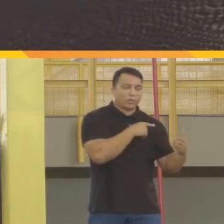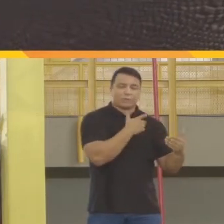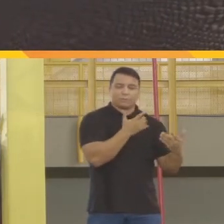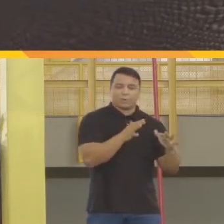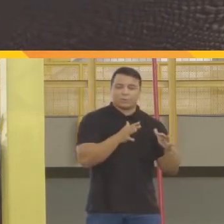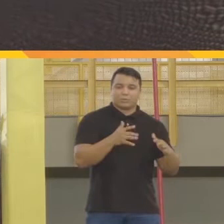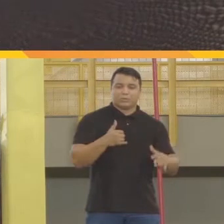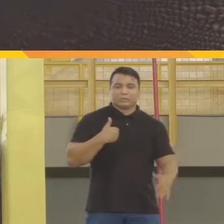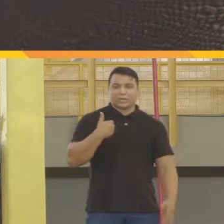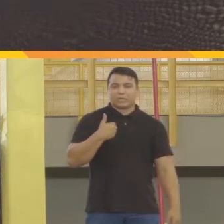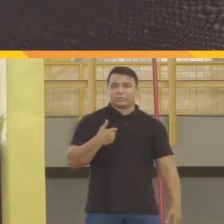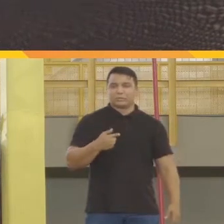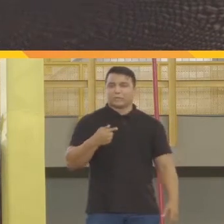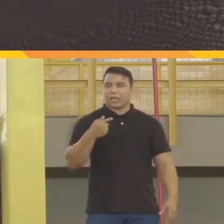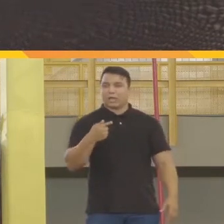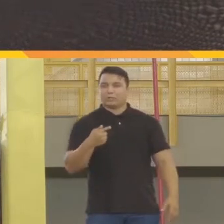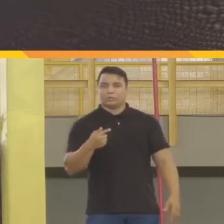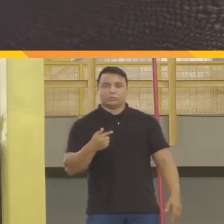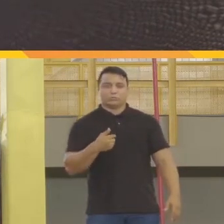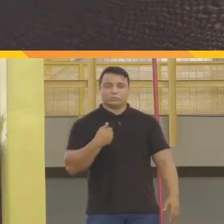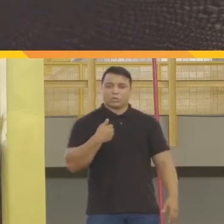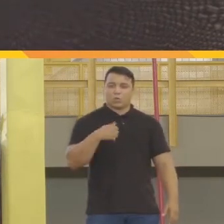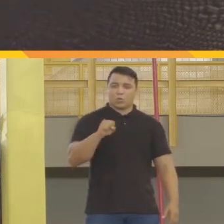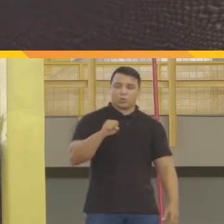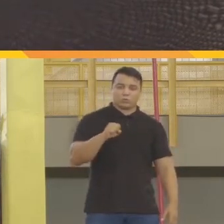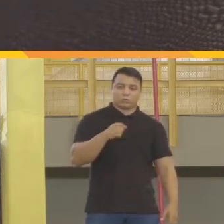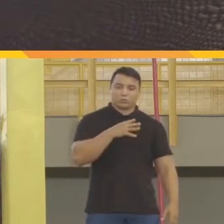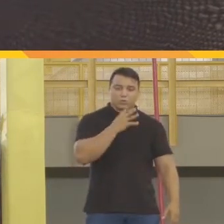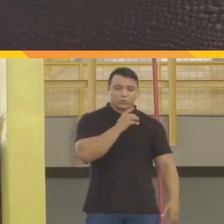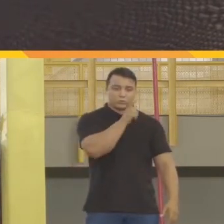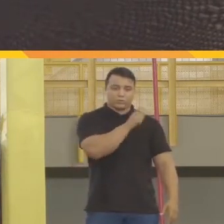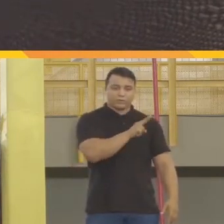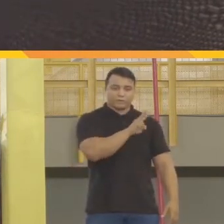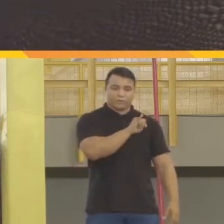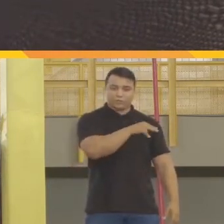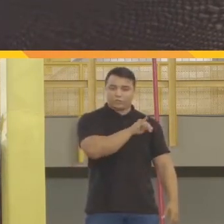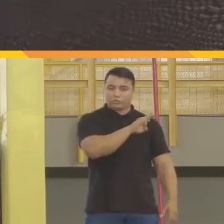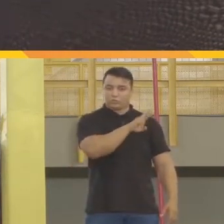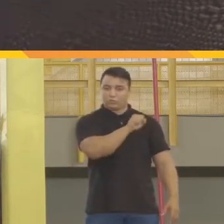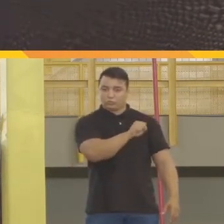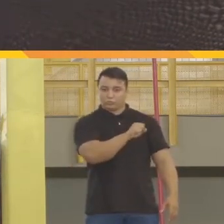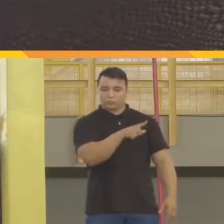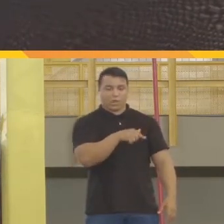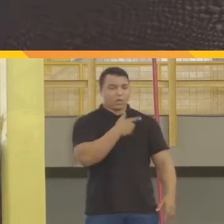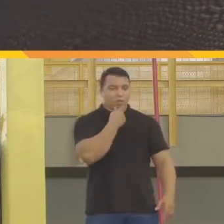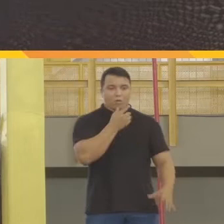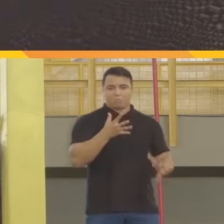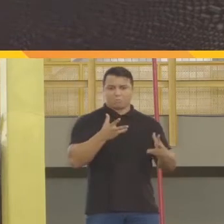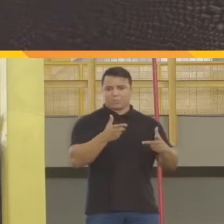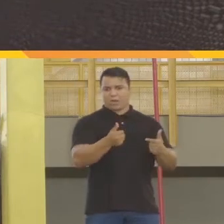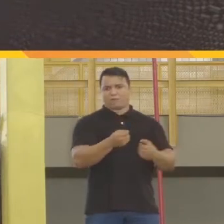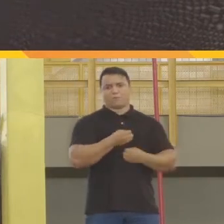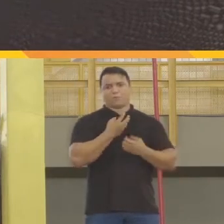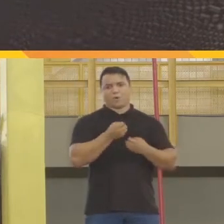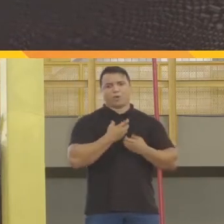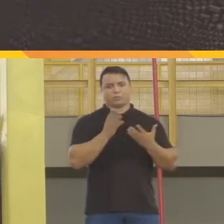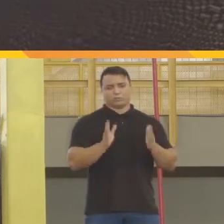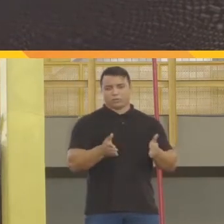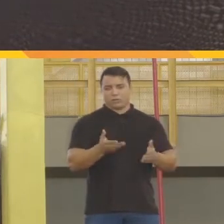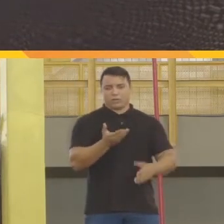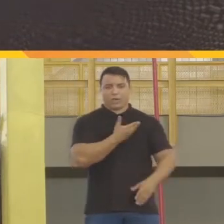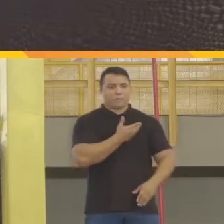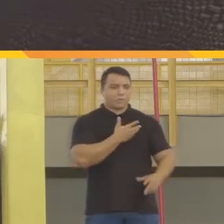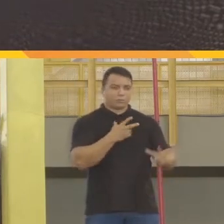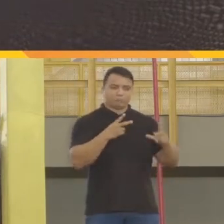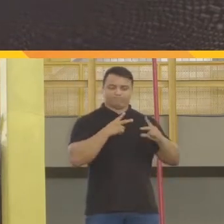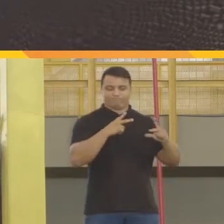aproximadamente 7, 8 anos, quando ele conheceu Vinícius de Moraes, que já era notadamente um grande poeta. E era amigo pessoal de seu